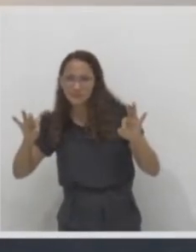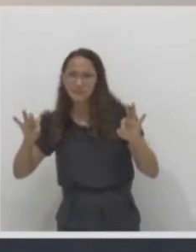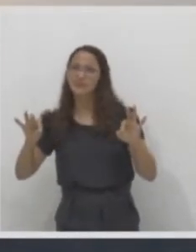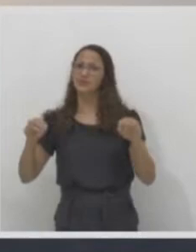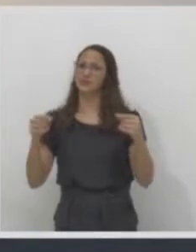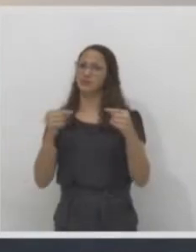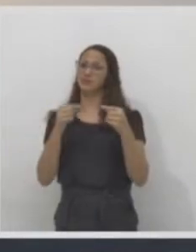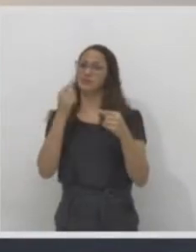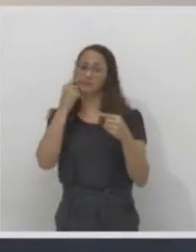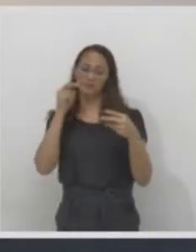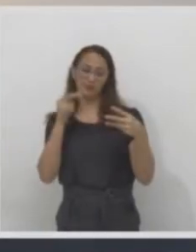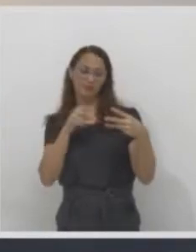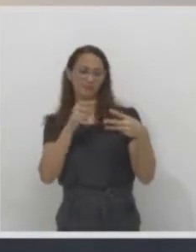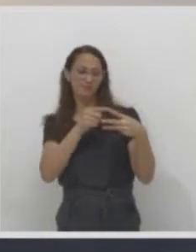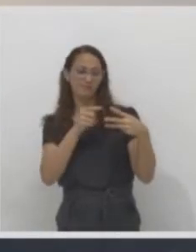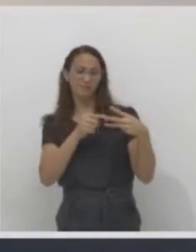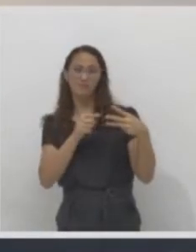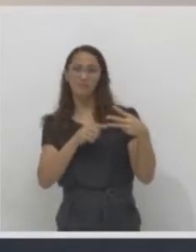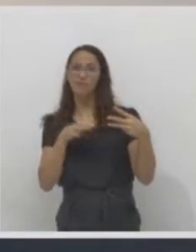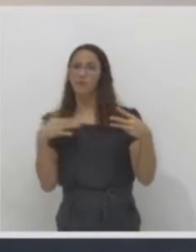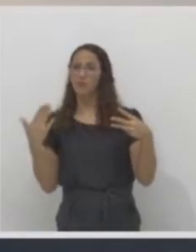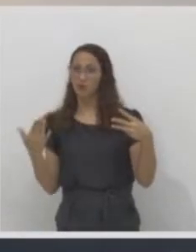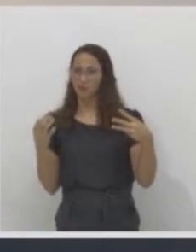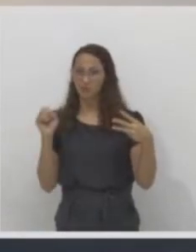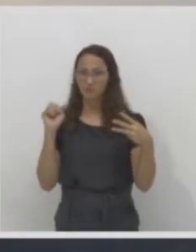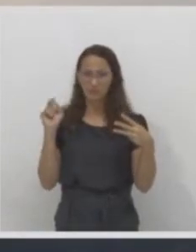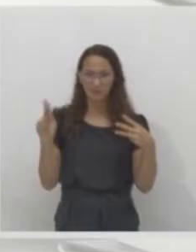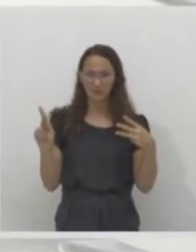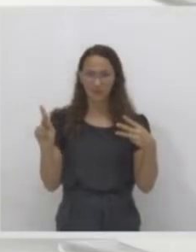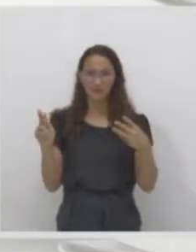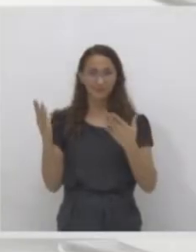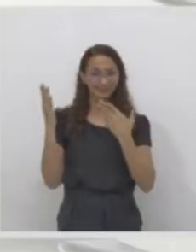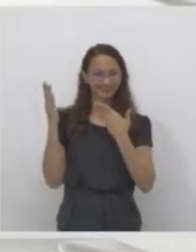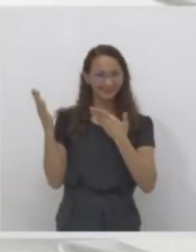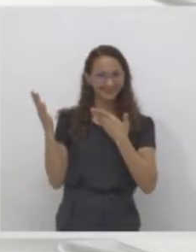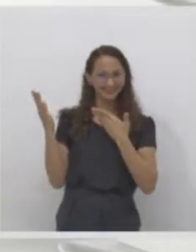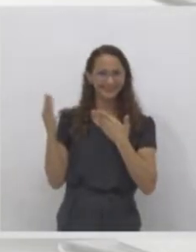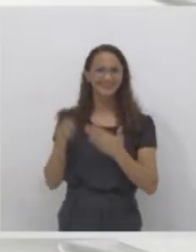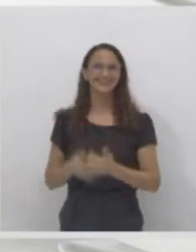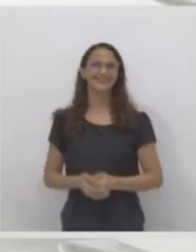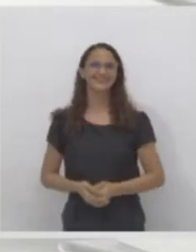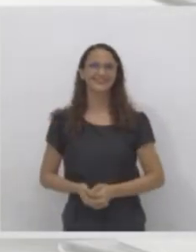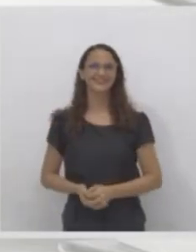lado, ok? Então, acompanhem comigo no slide.